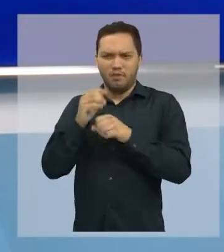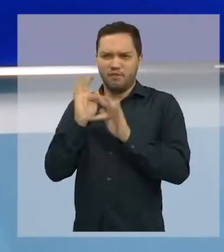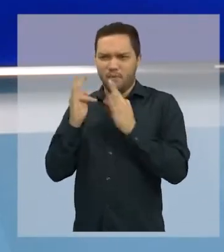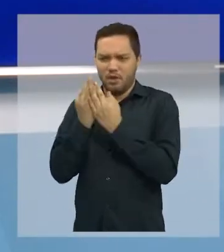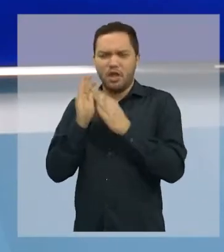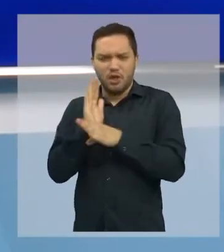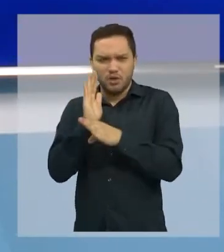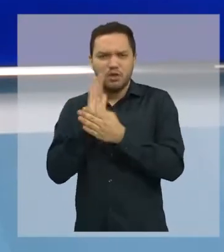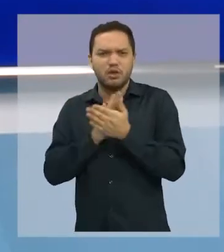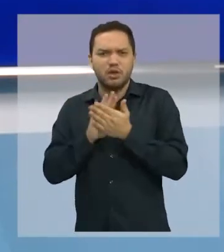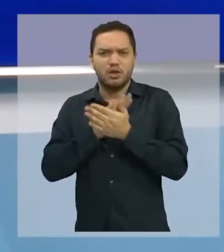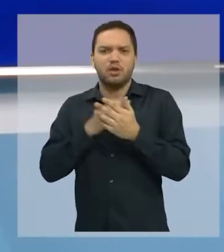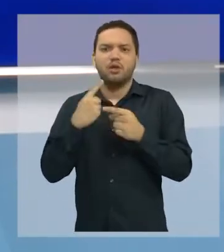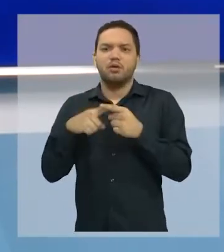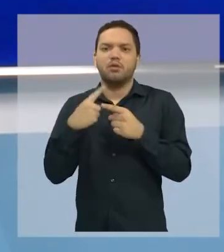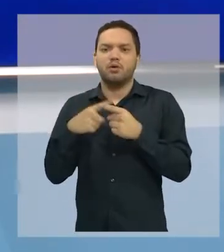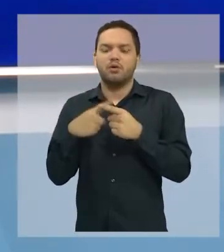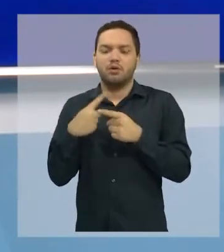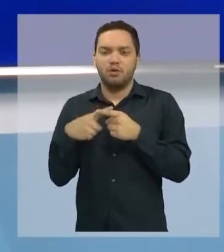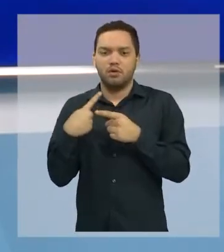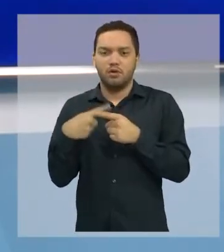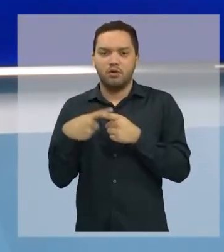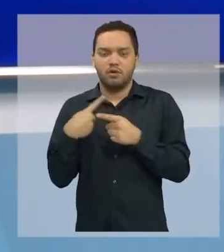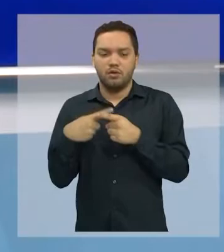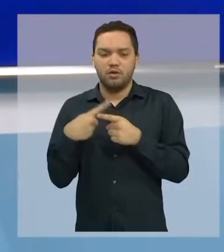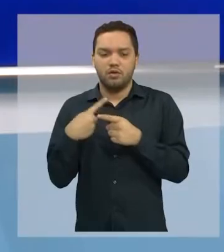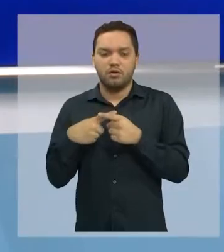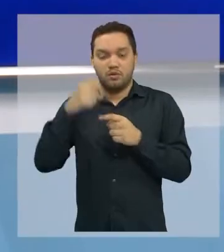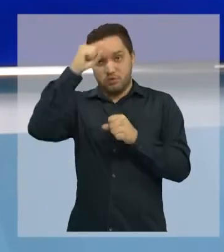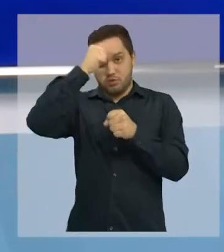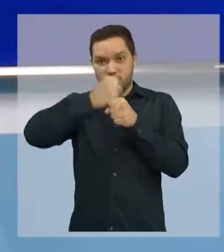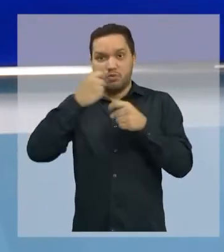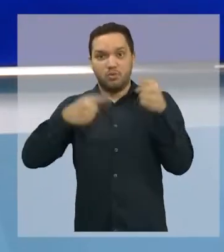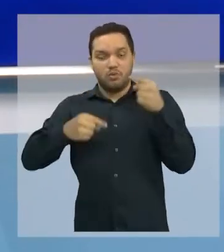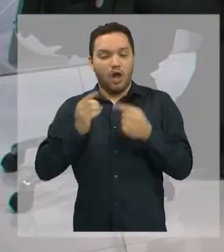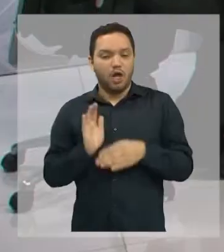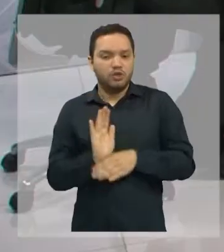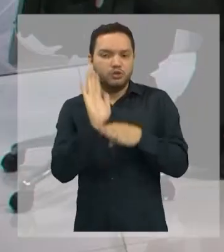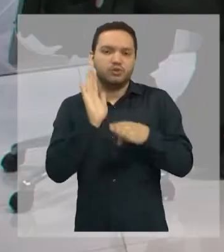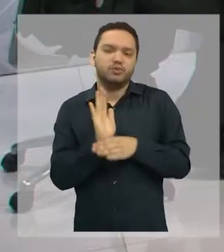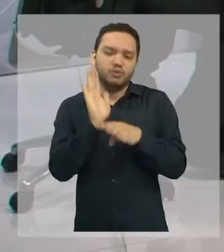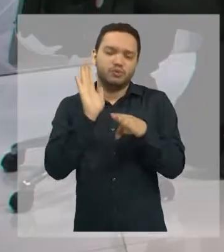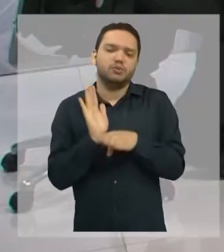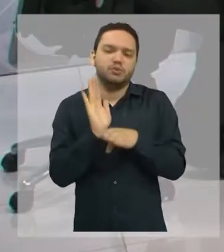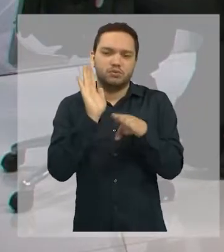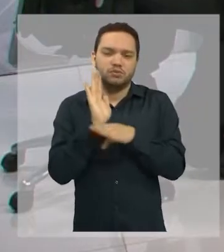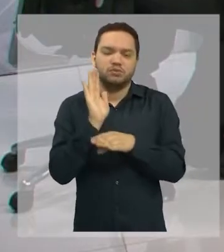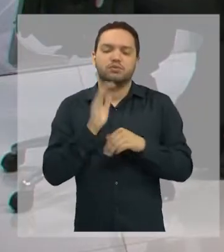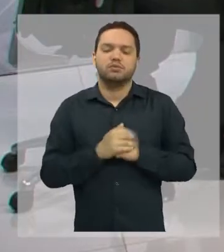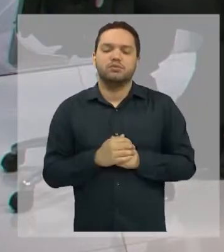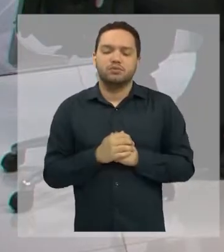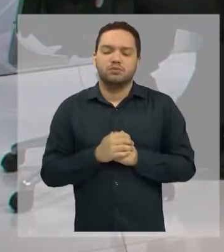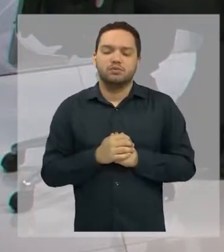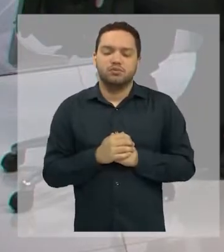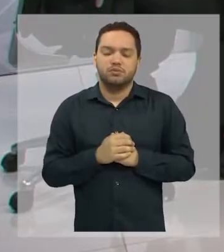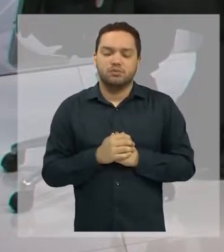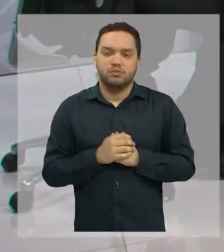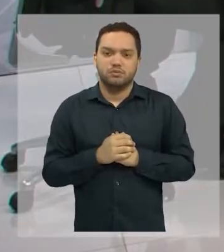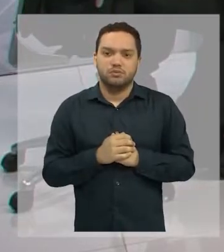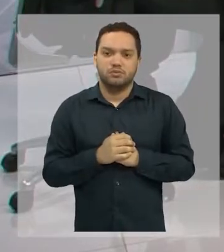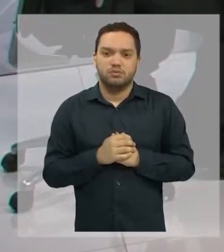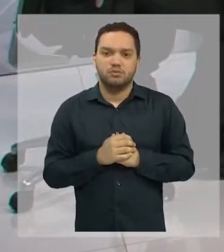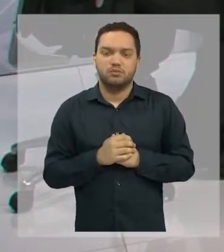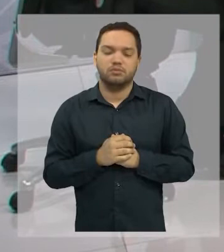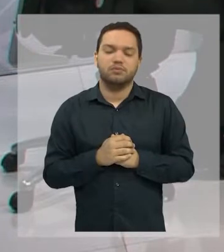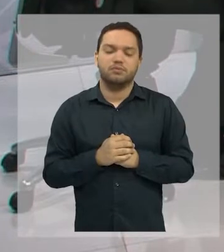familiar, é pelo patrocínio dos seus chamados chefes políticos, líderes, que foram patrocinados